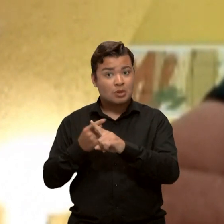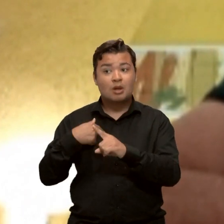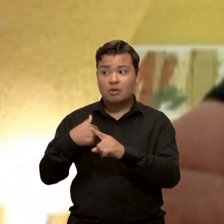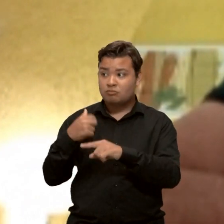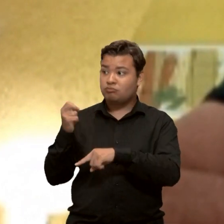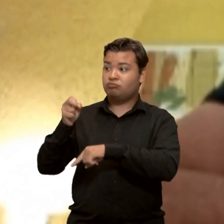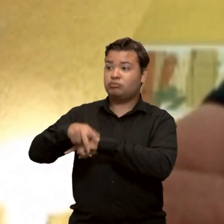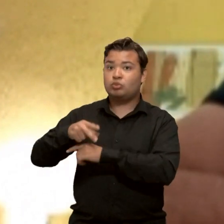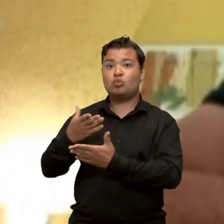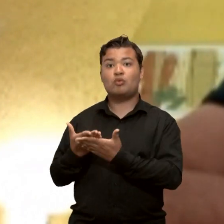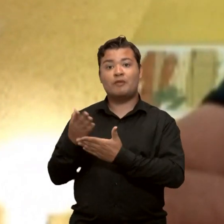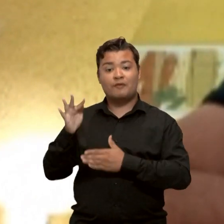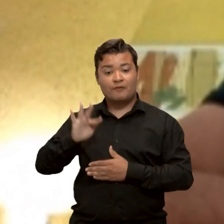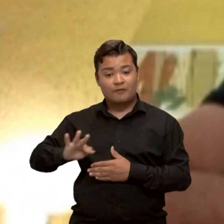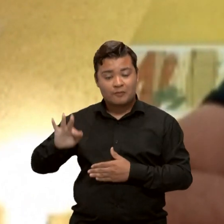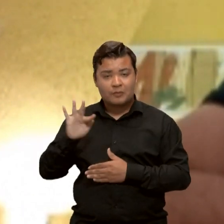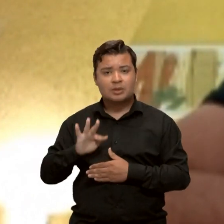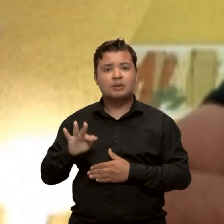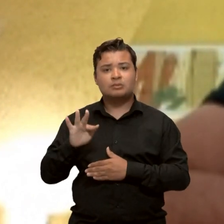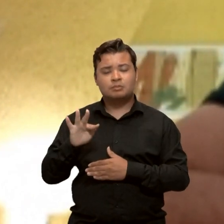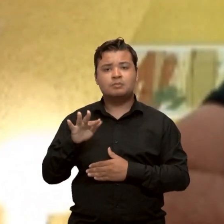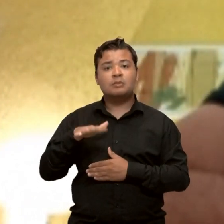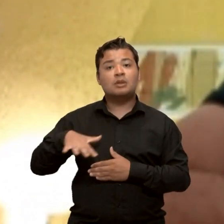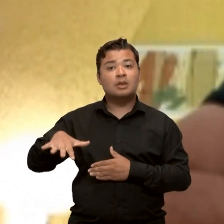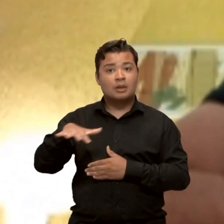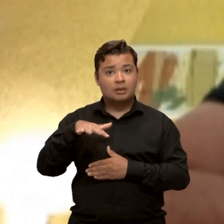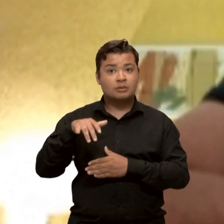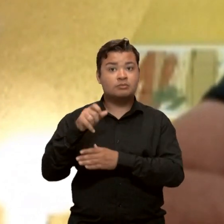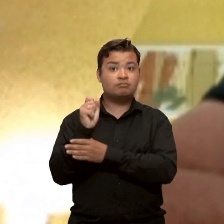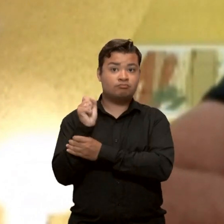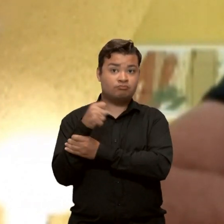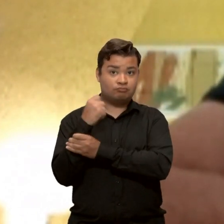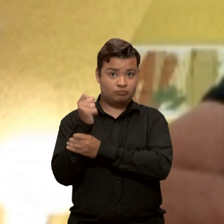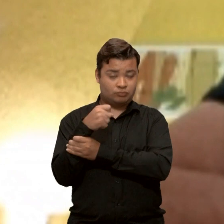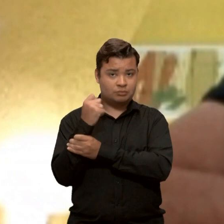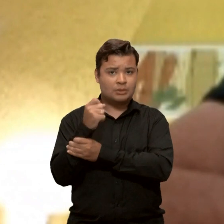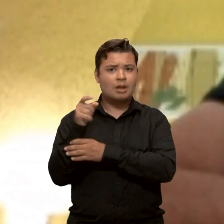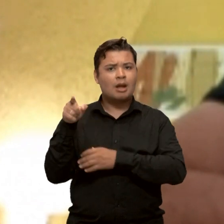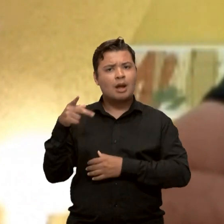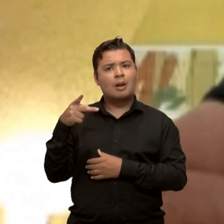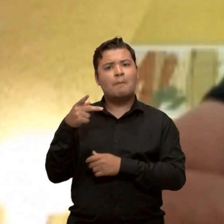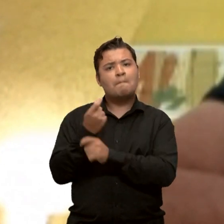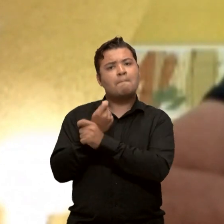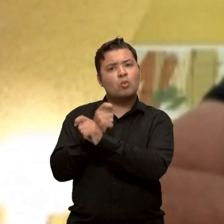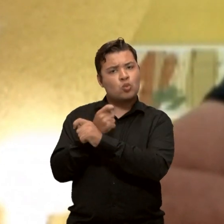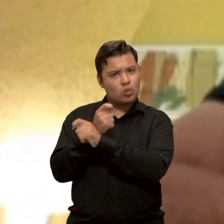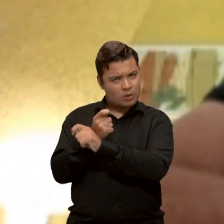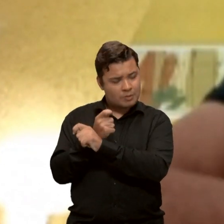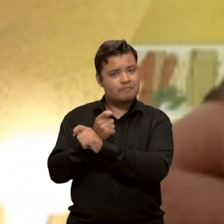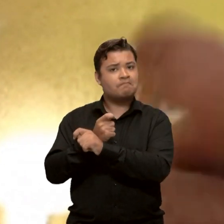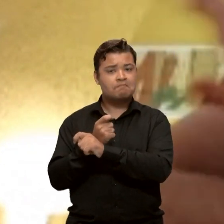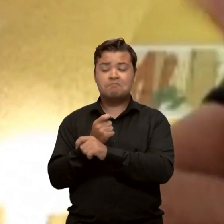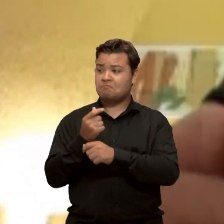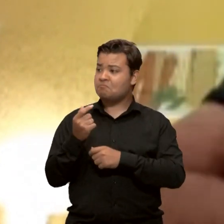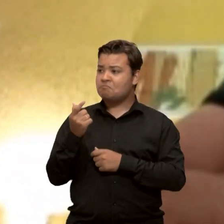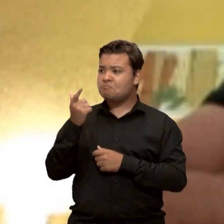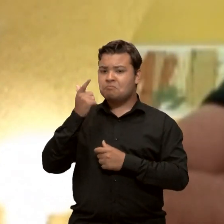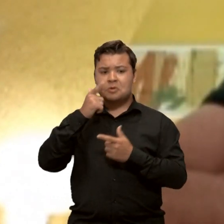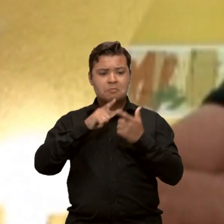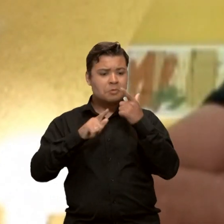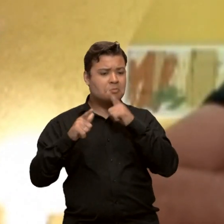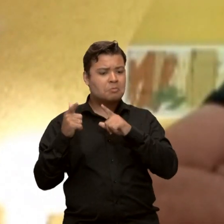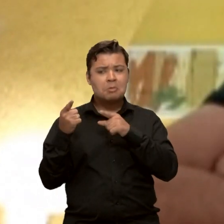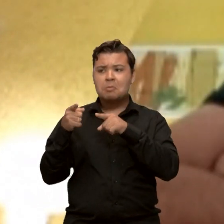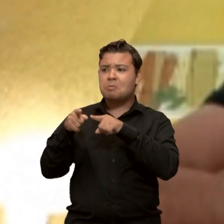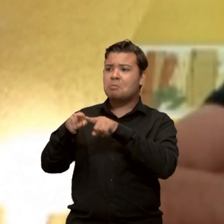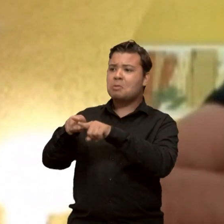faculdade, né? Eu fiz a faculdade de fisioterapia na PUC. Então, assim, conciliou as duas coisas e eu toquei o